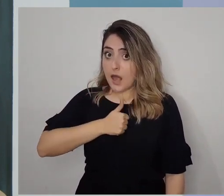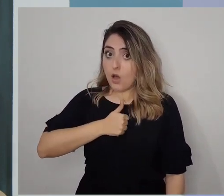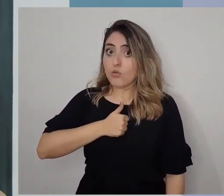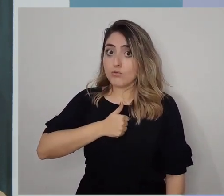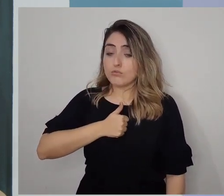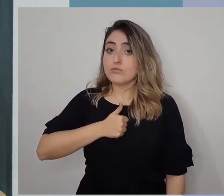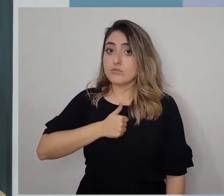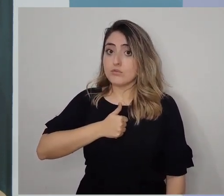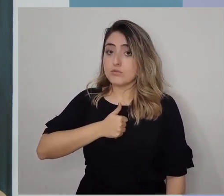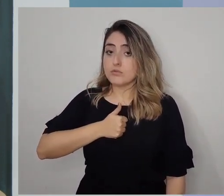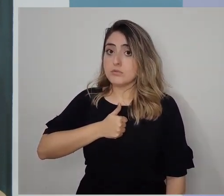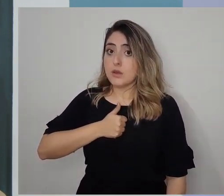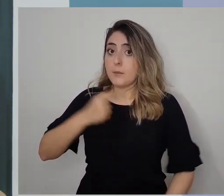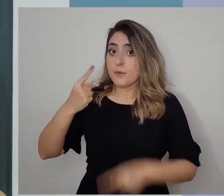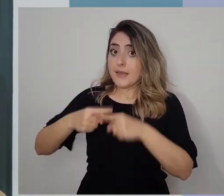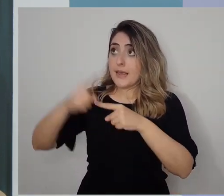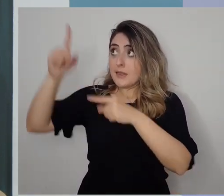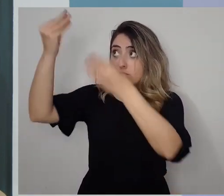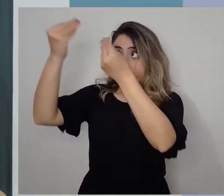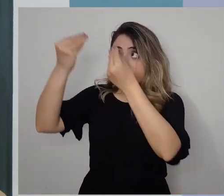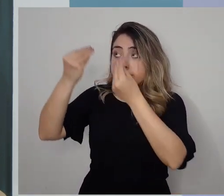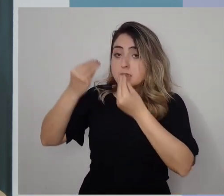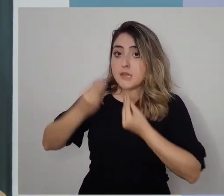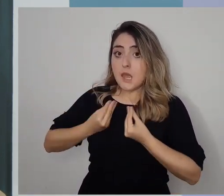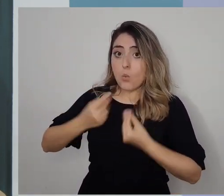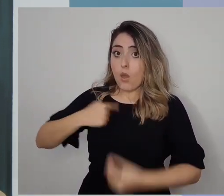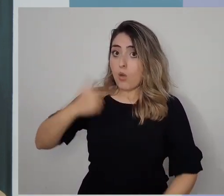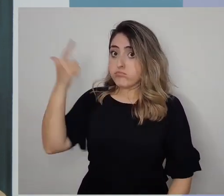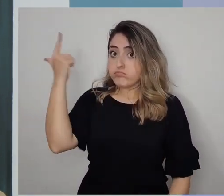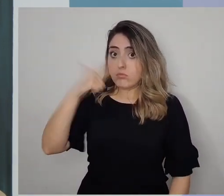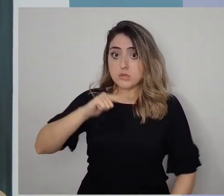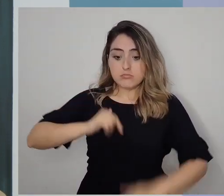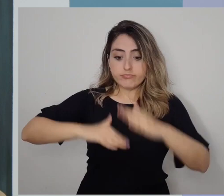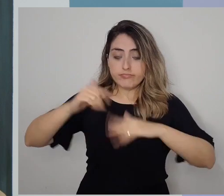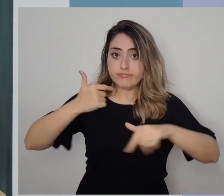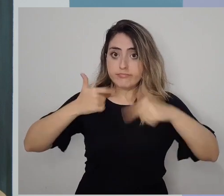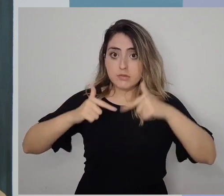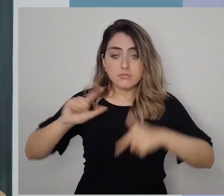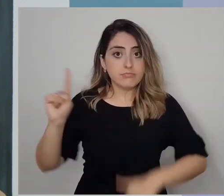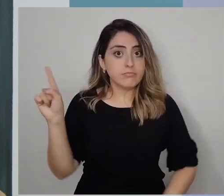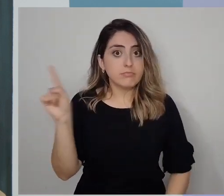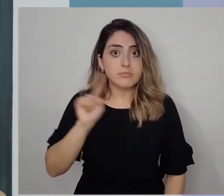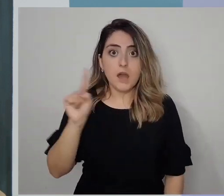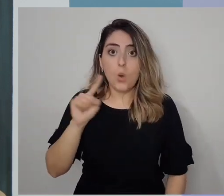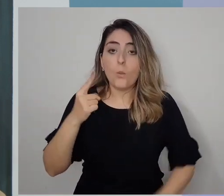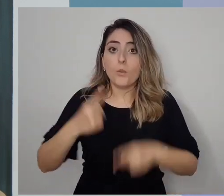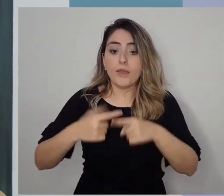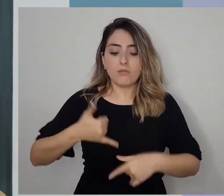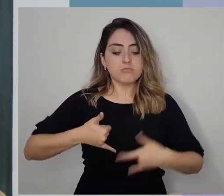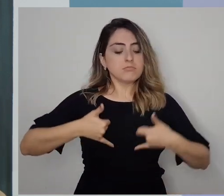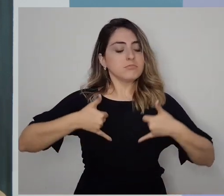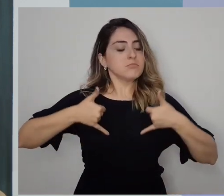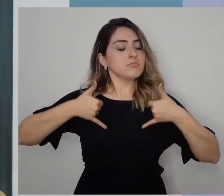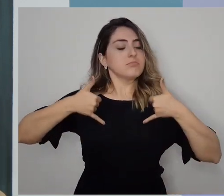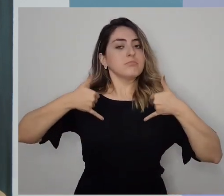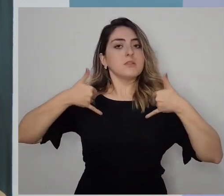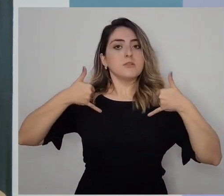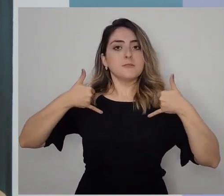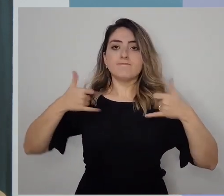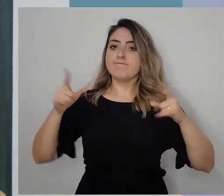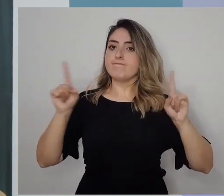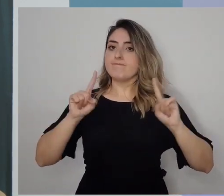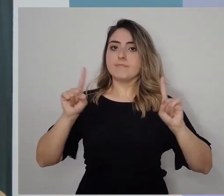se glorie. Versículo 10. Pois somos feitura dele, feitura de Deus, criados em Cristo